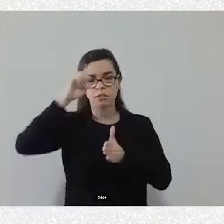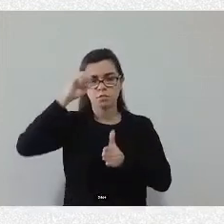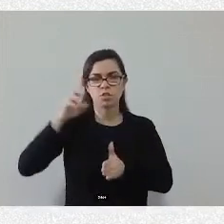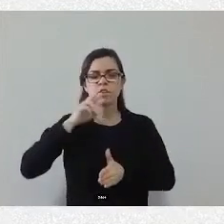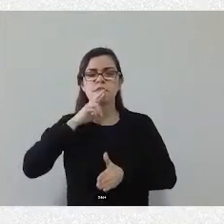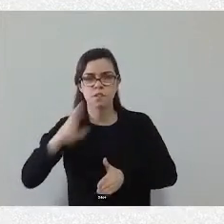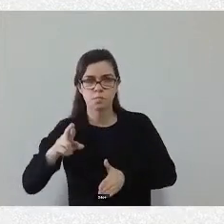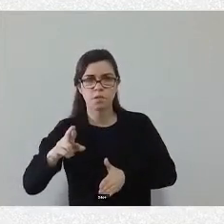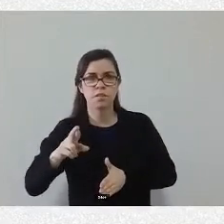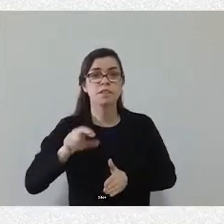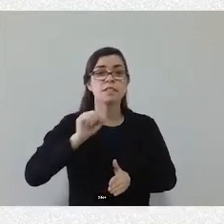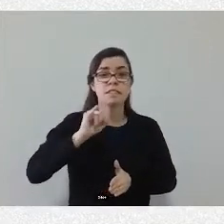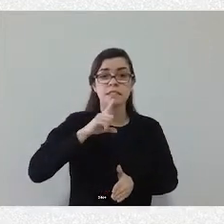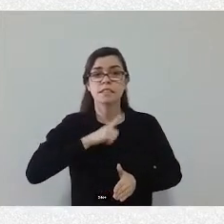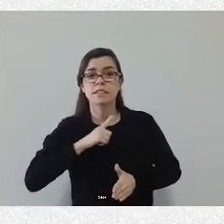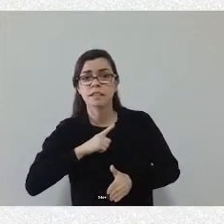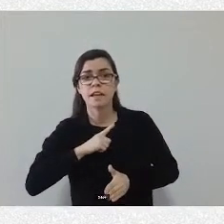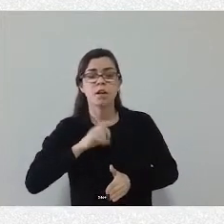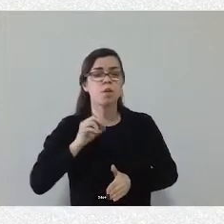cronograma?